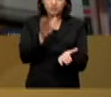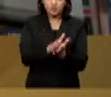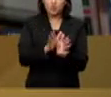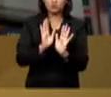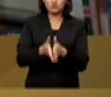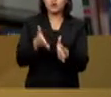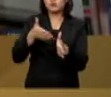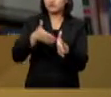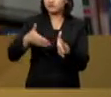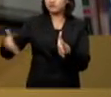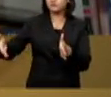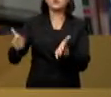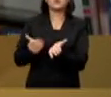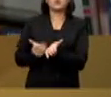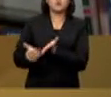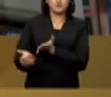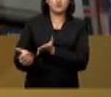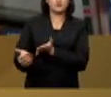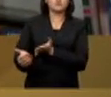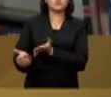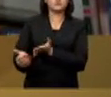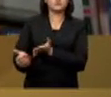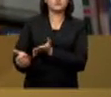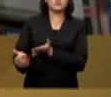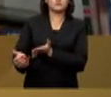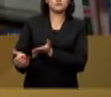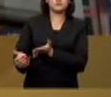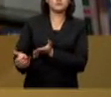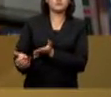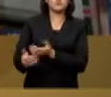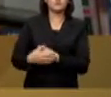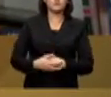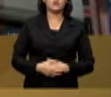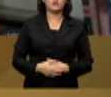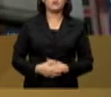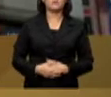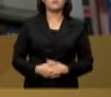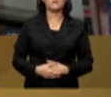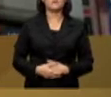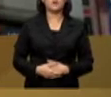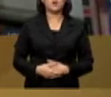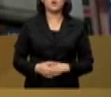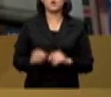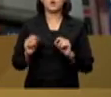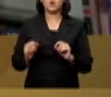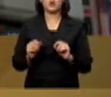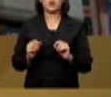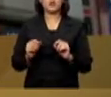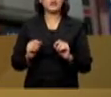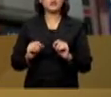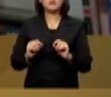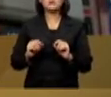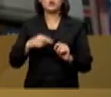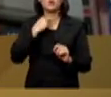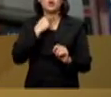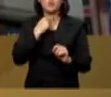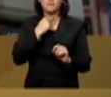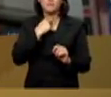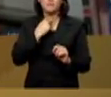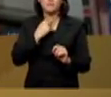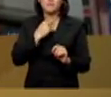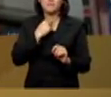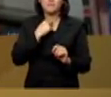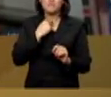da decisão em questão para a impossibilitar a repetição